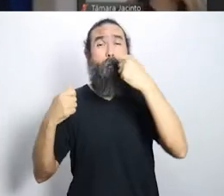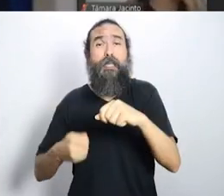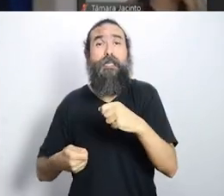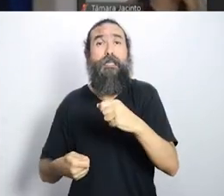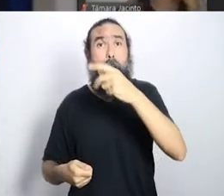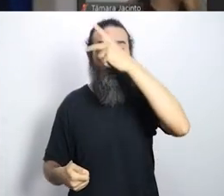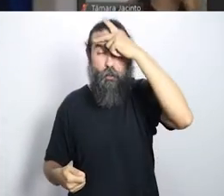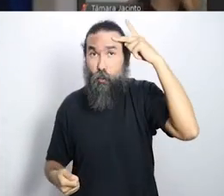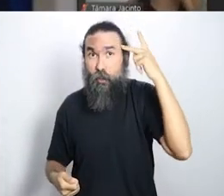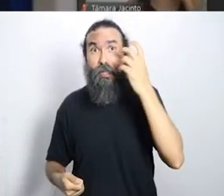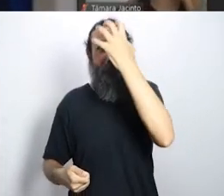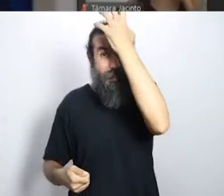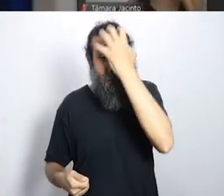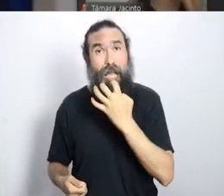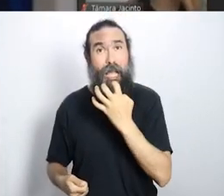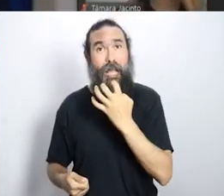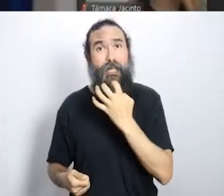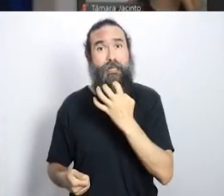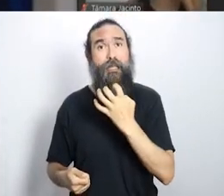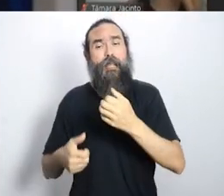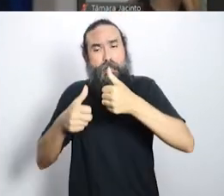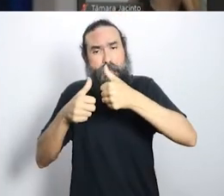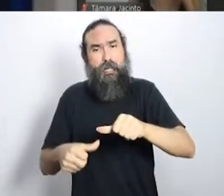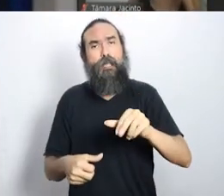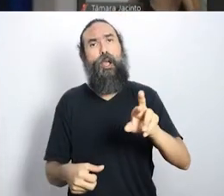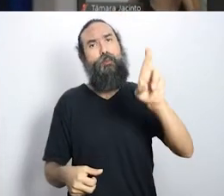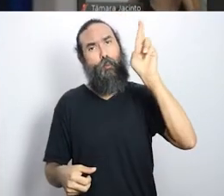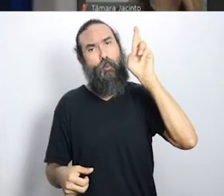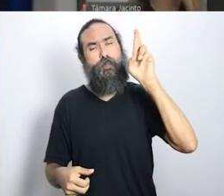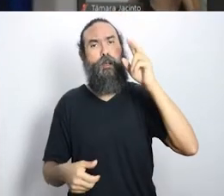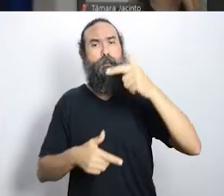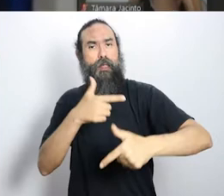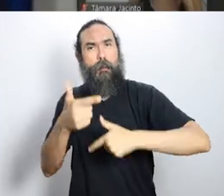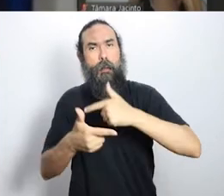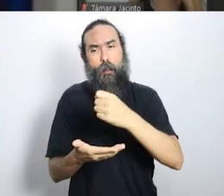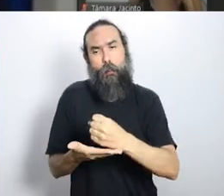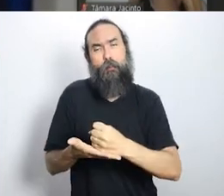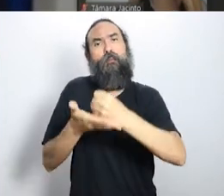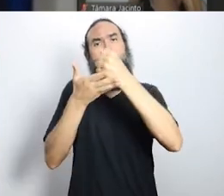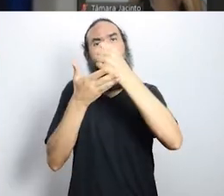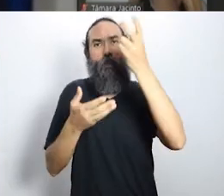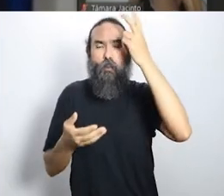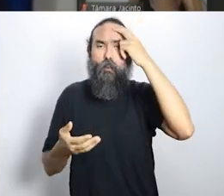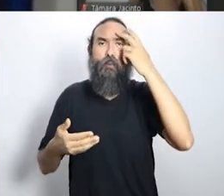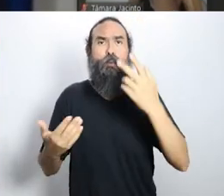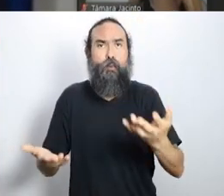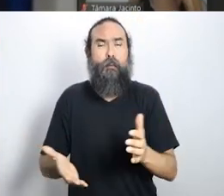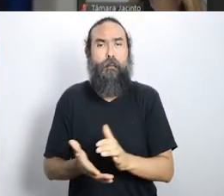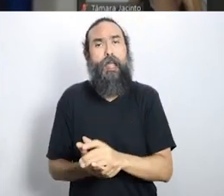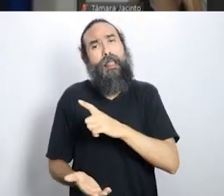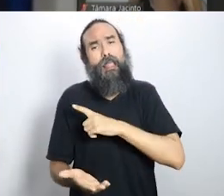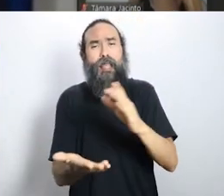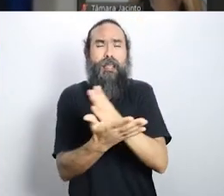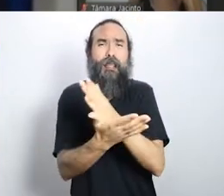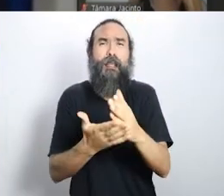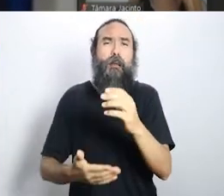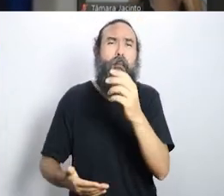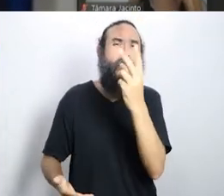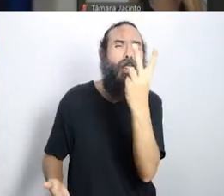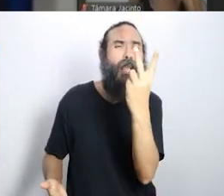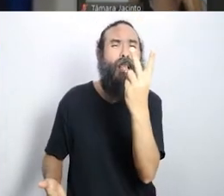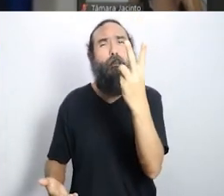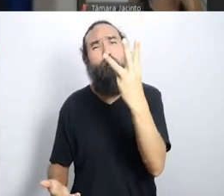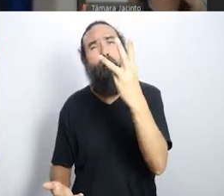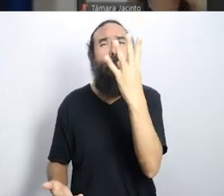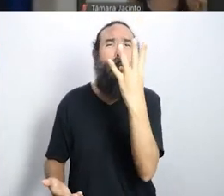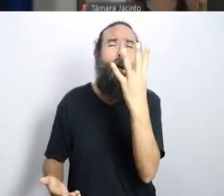eu vou citar 3 ou 4, o Beto está no meio. Mas são 3 ou 4. Não é? E no resto do Brasil, a gente já tem uma